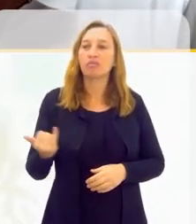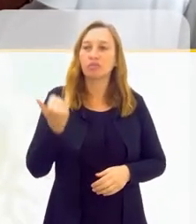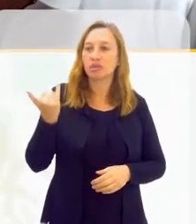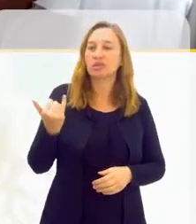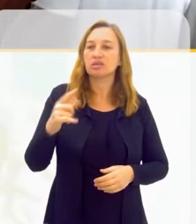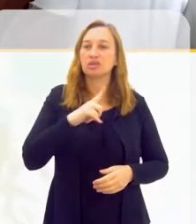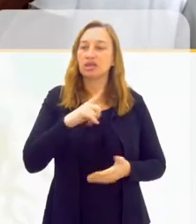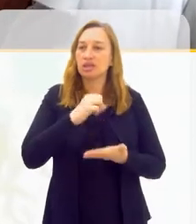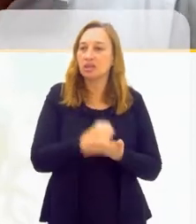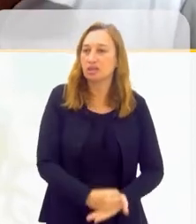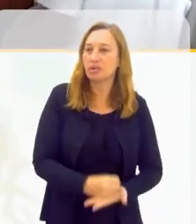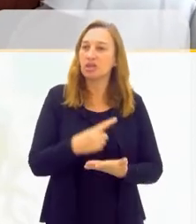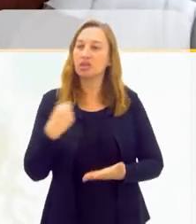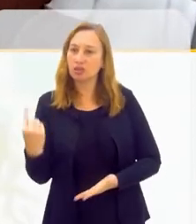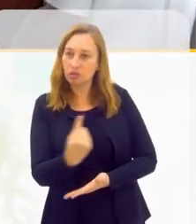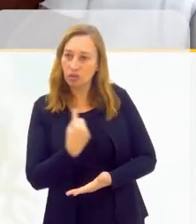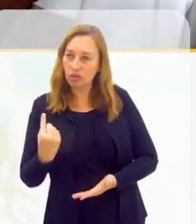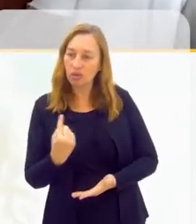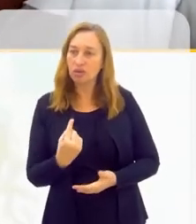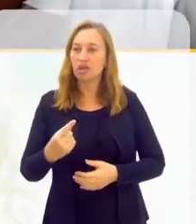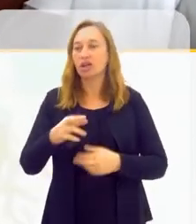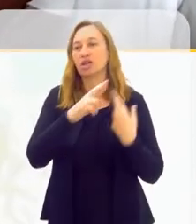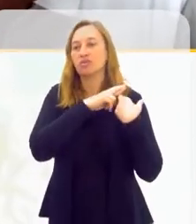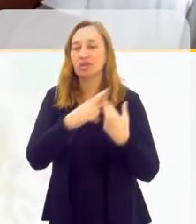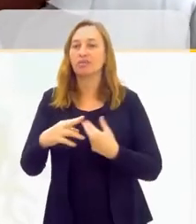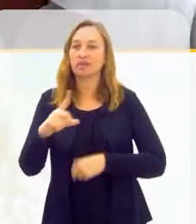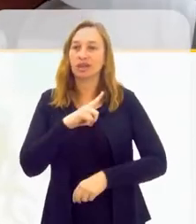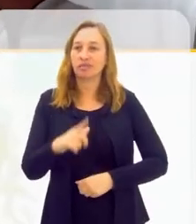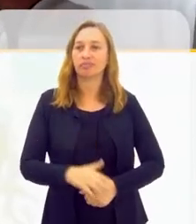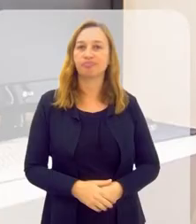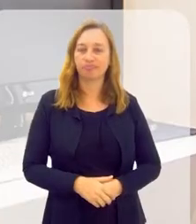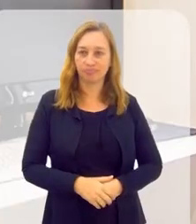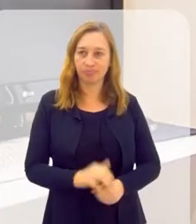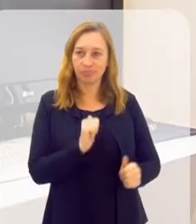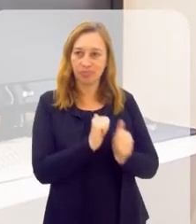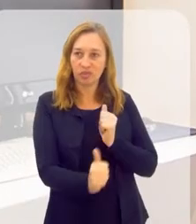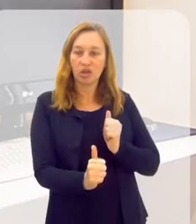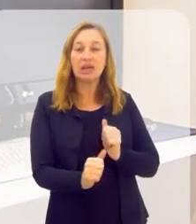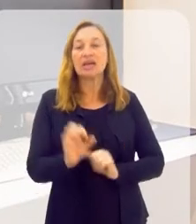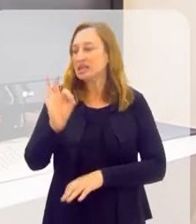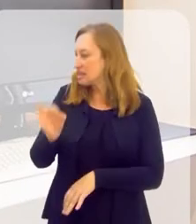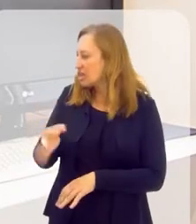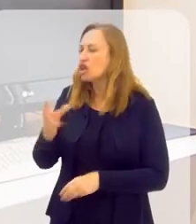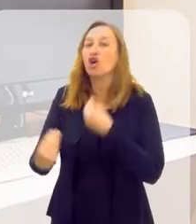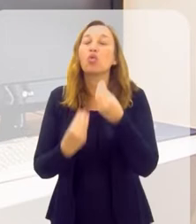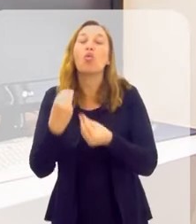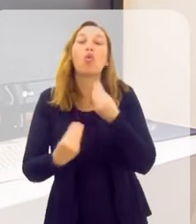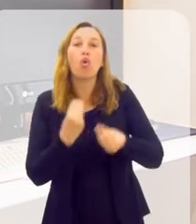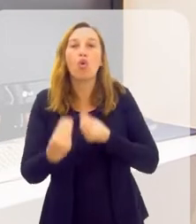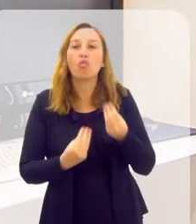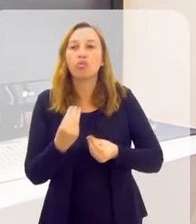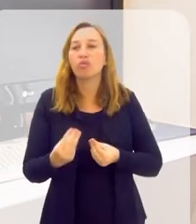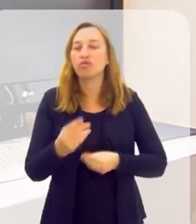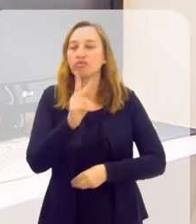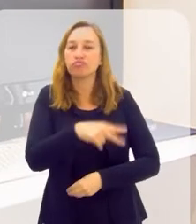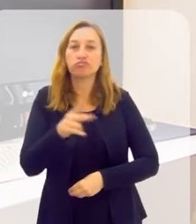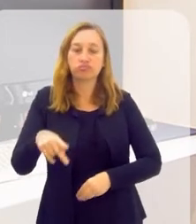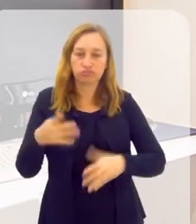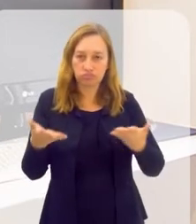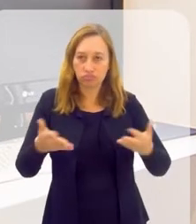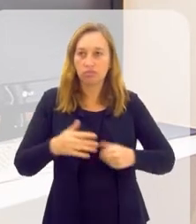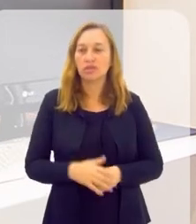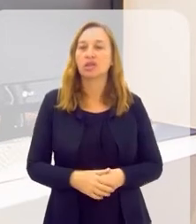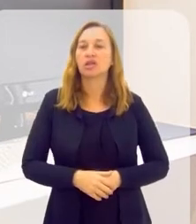portanto, tem esse peso e nós, do desporto, temos essa responsabilidade, claro. Certo. E como é que isso é feito,